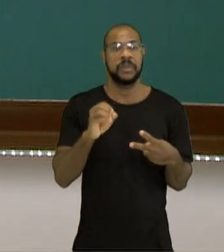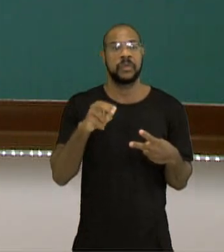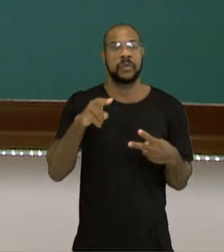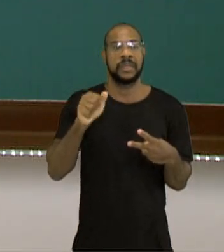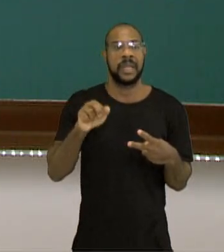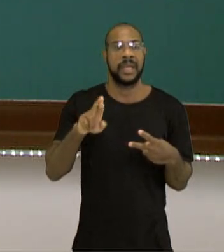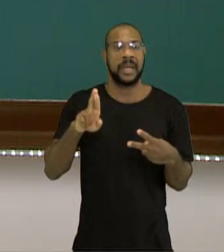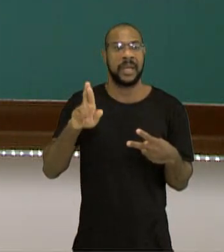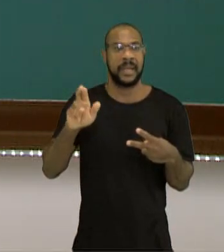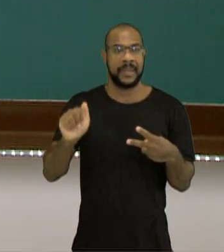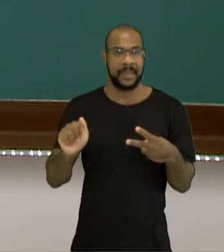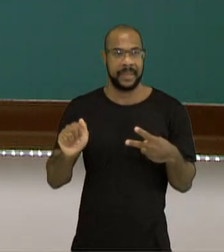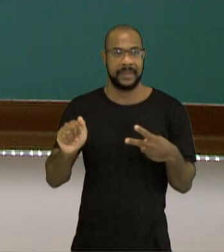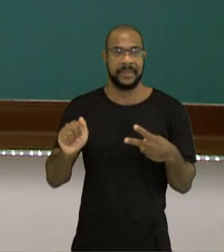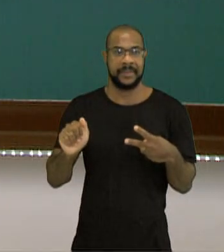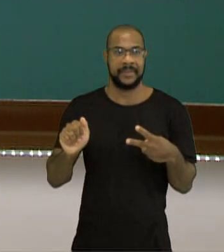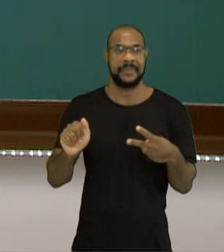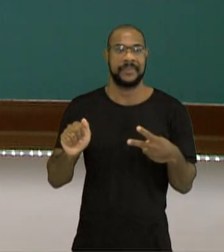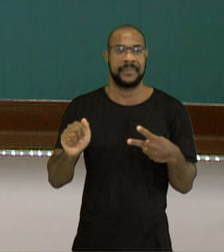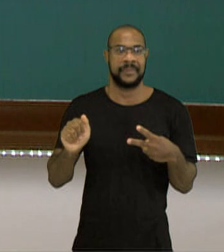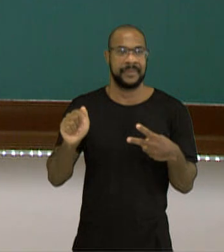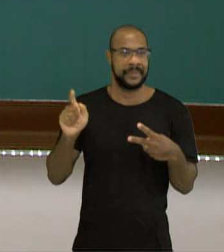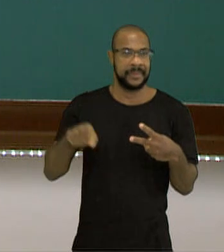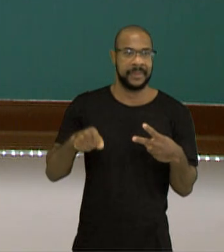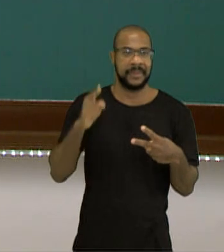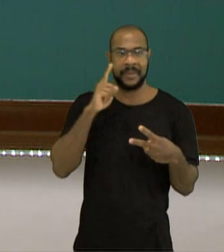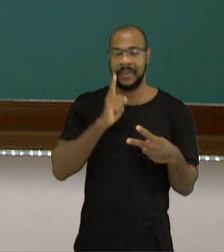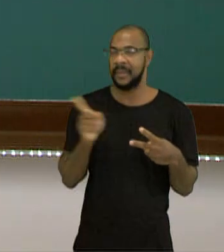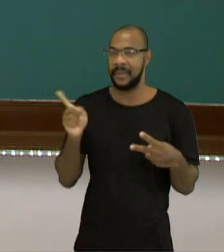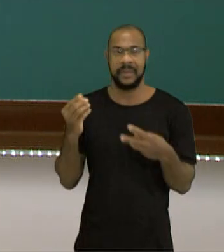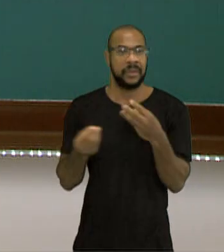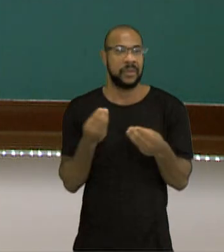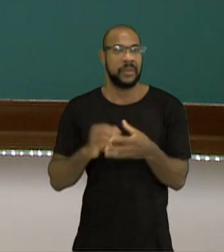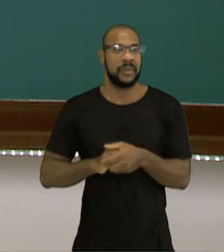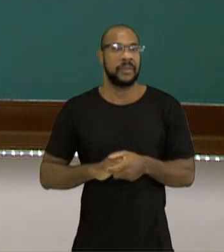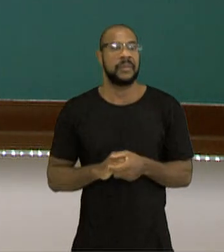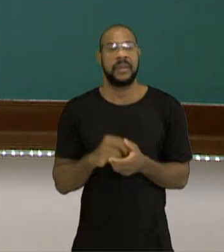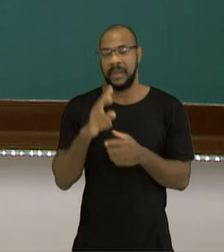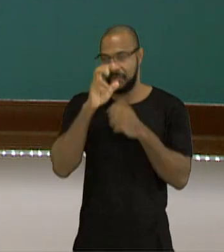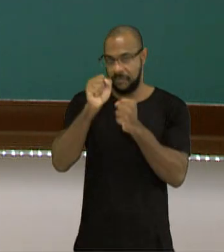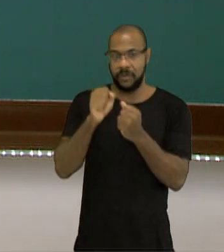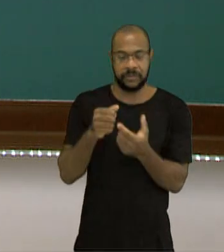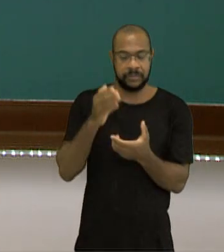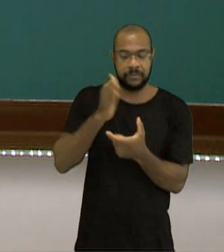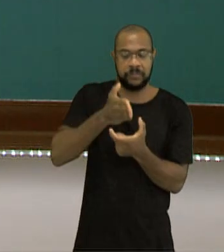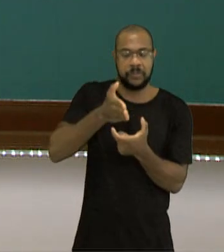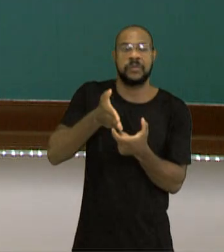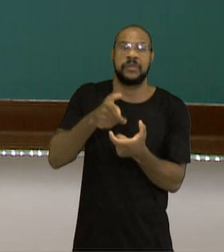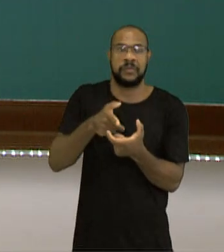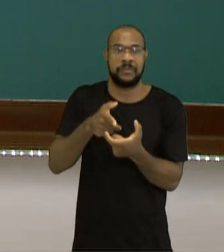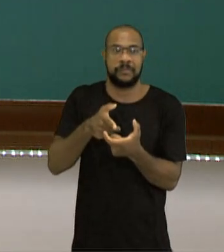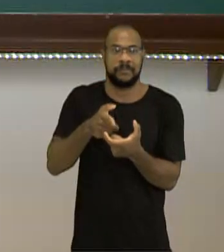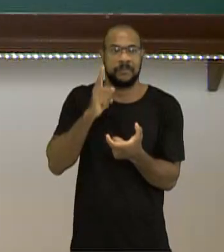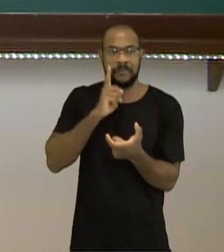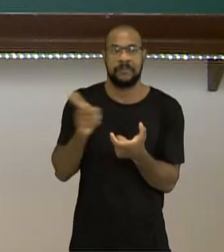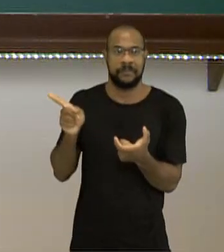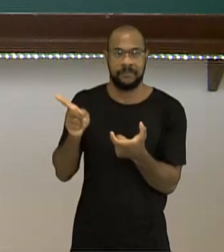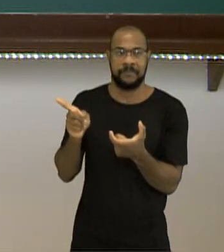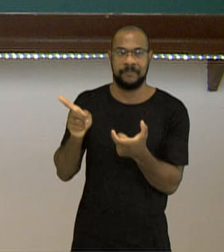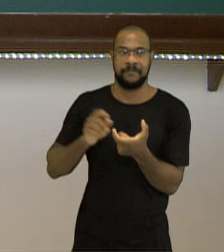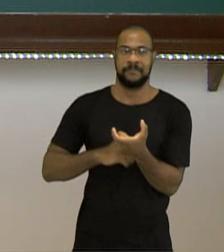Funcionará. Ó, a posição da sílaba tônica. Tá o quê? No pretérito mais que perfeito. Percebeu a diferença